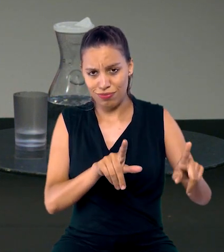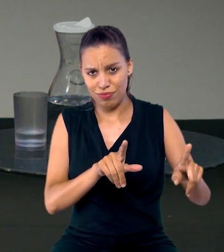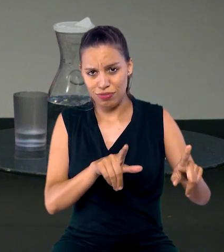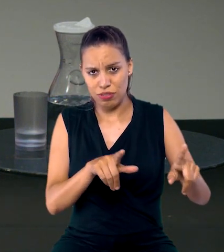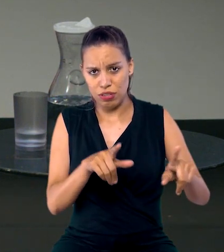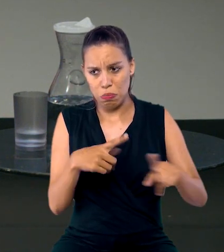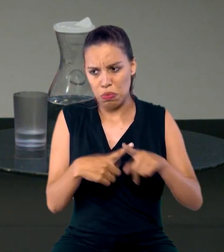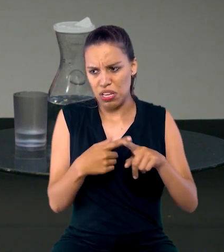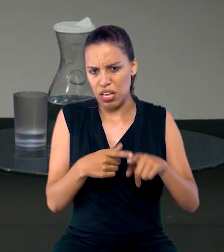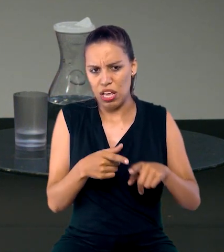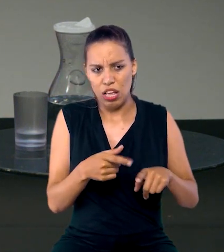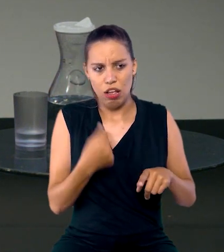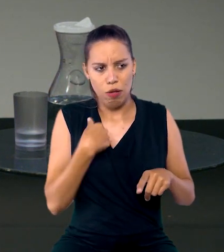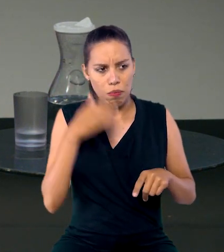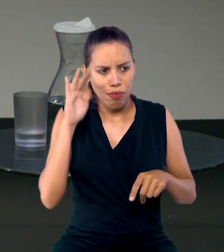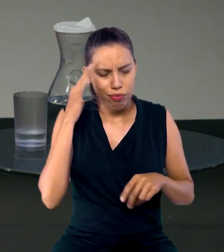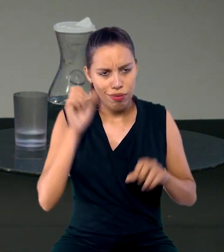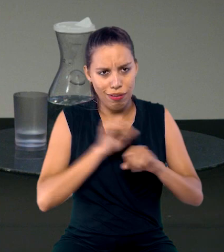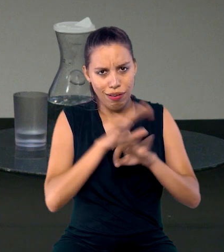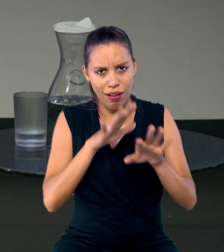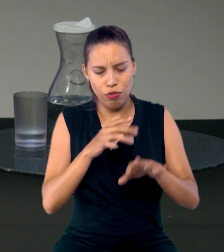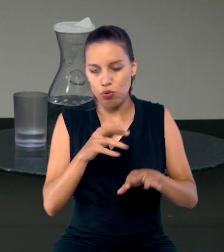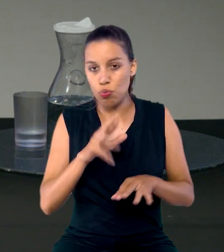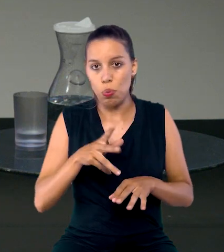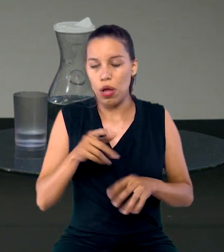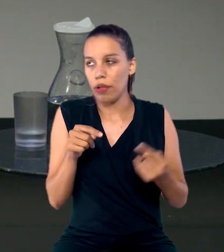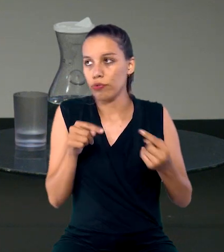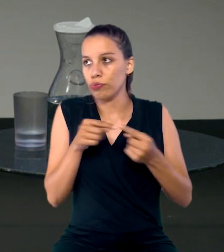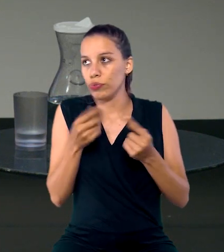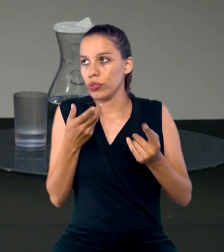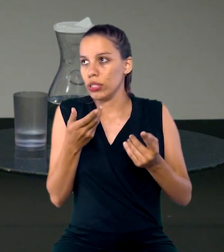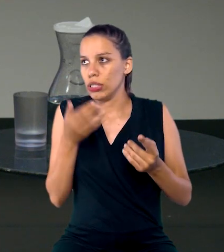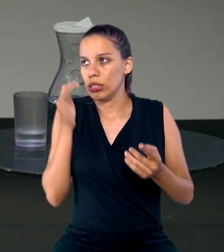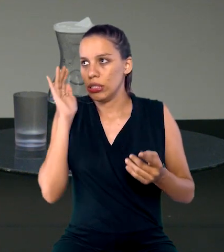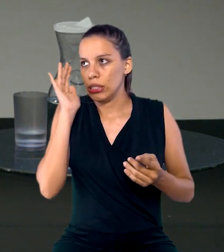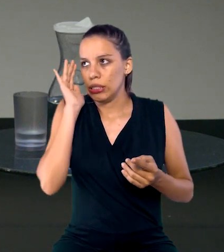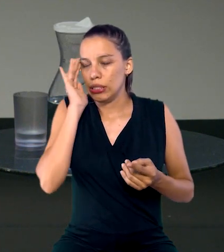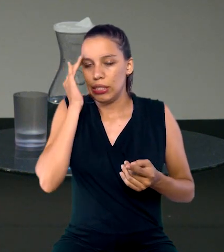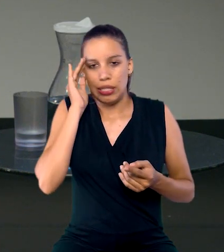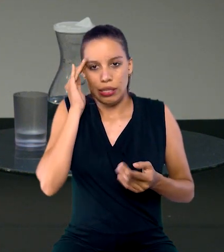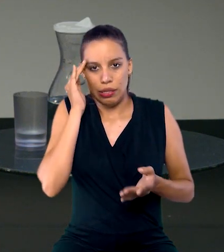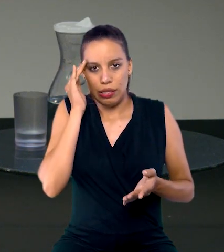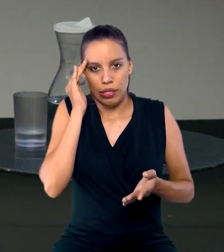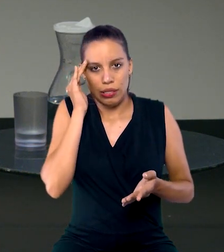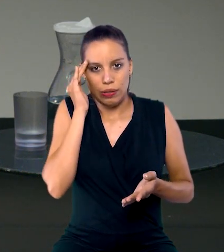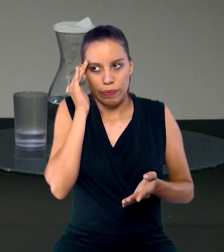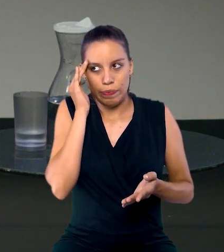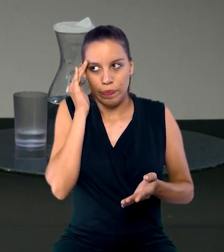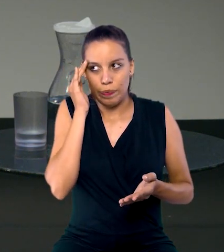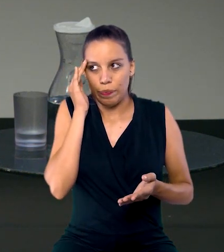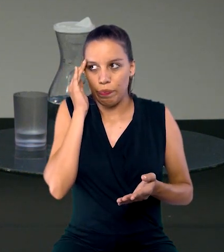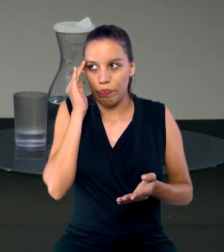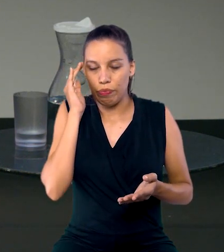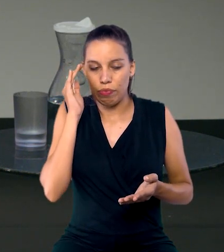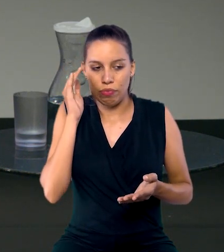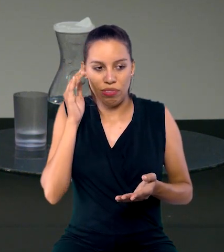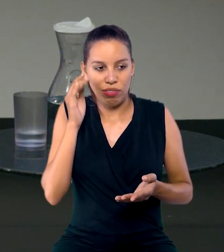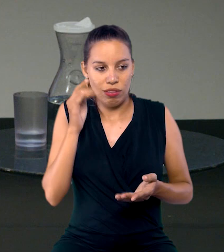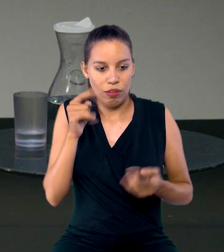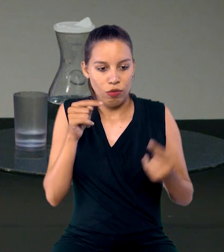muda. Porque não é um entender assim, não tem essa separação,